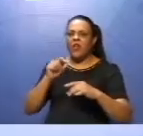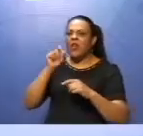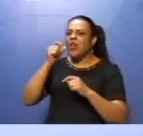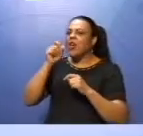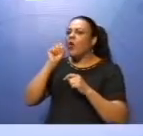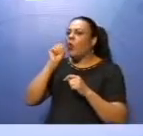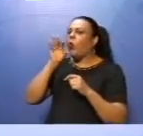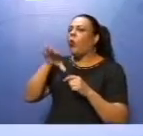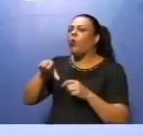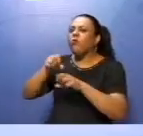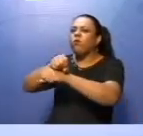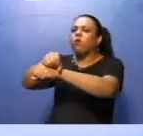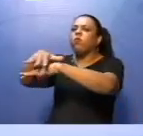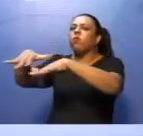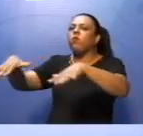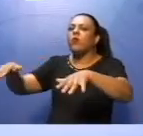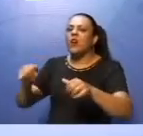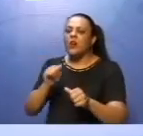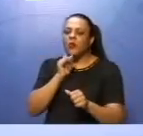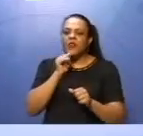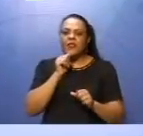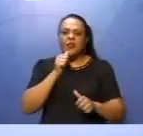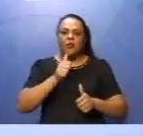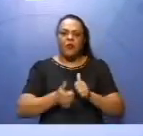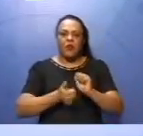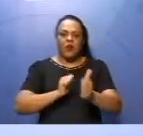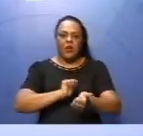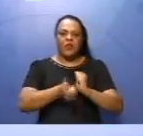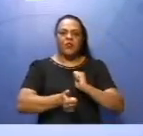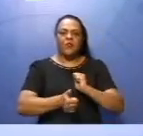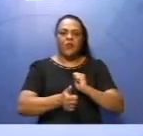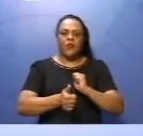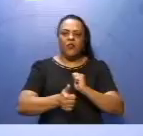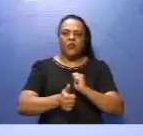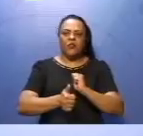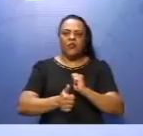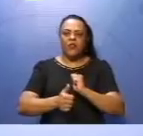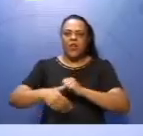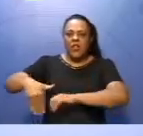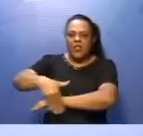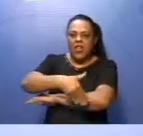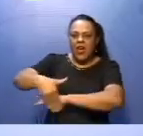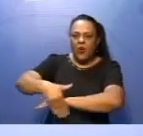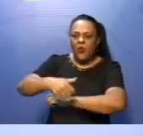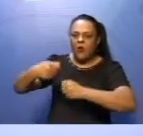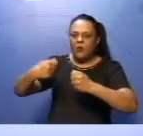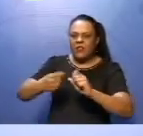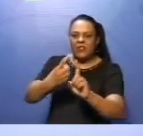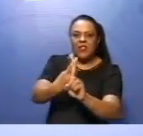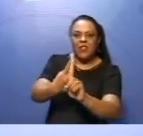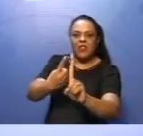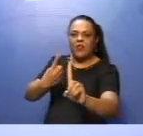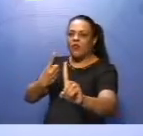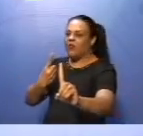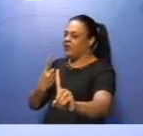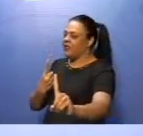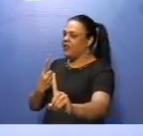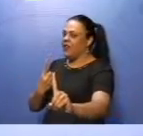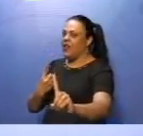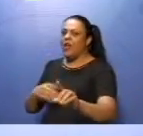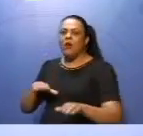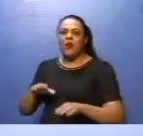uma atividade física ao ar livre, é preciso se manter afastado dos outros. Se for uma caminhada, a distância é de